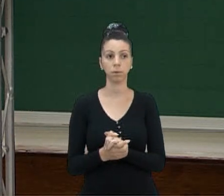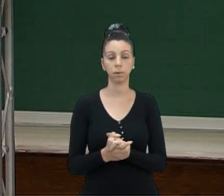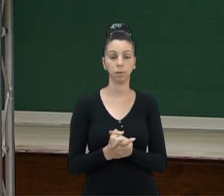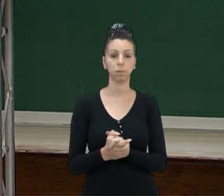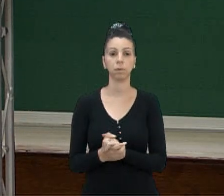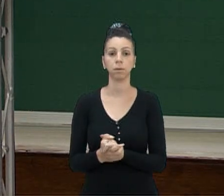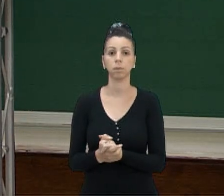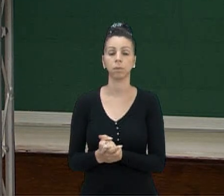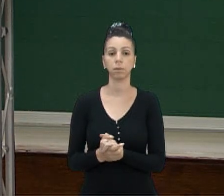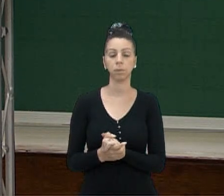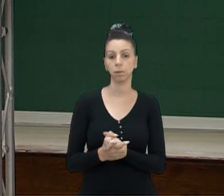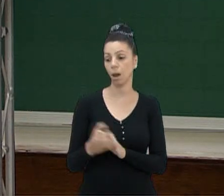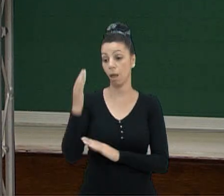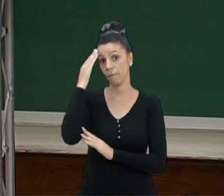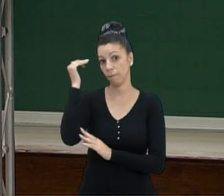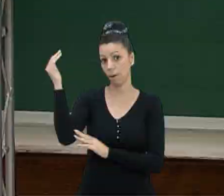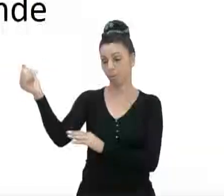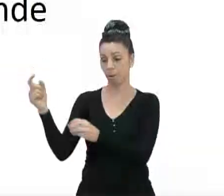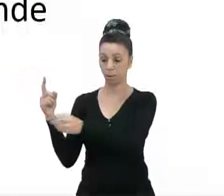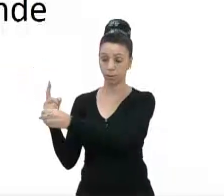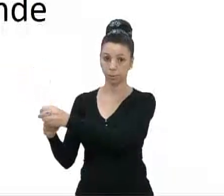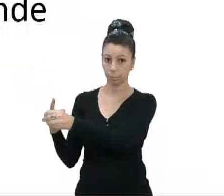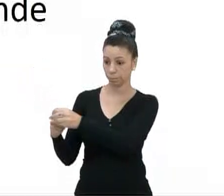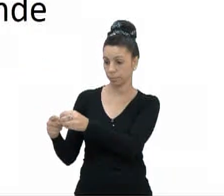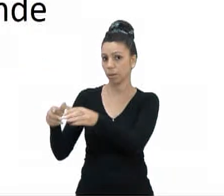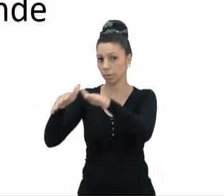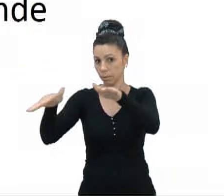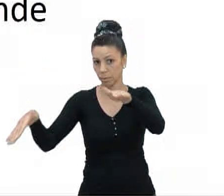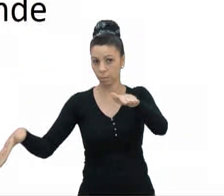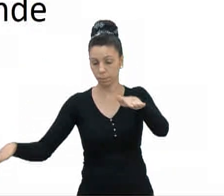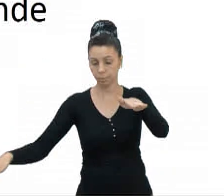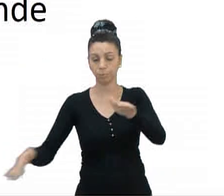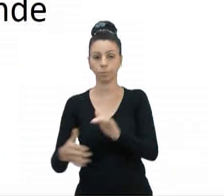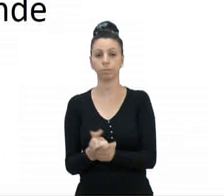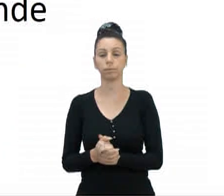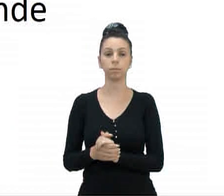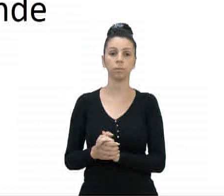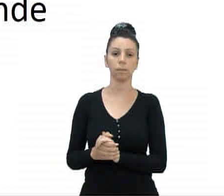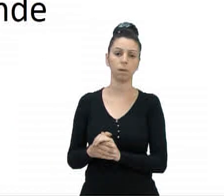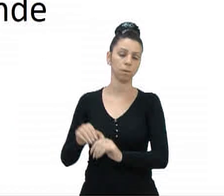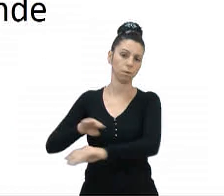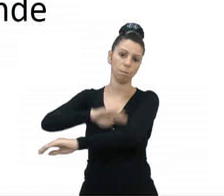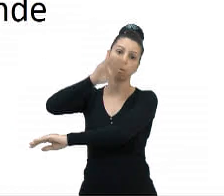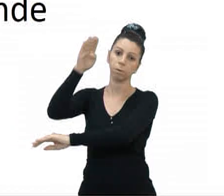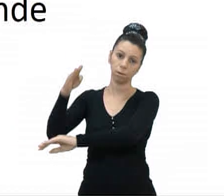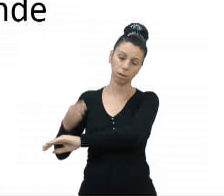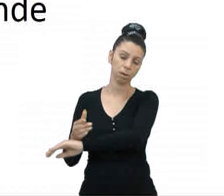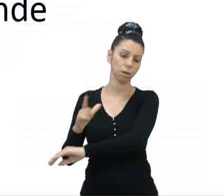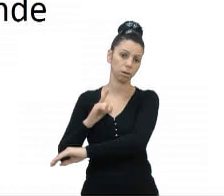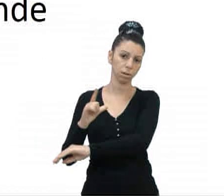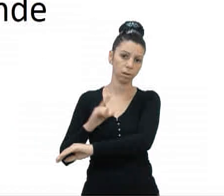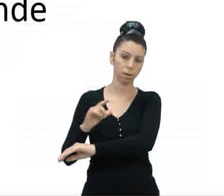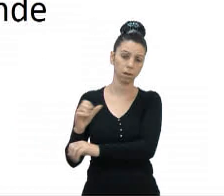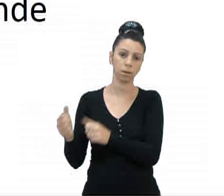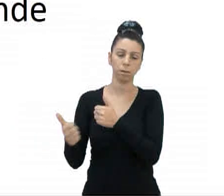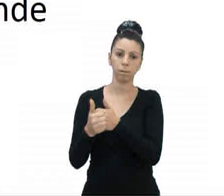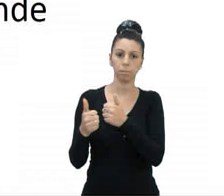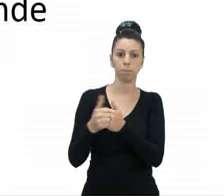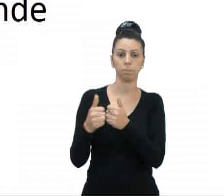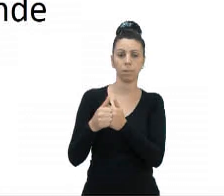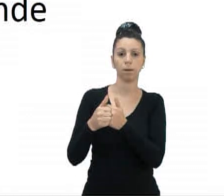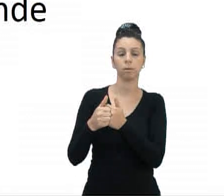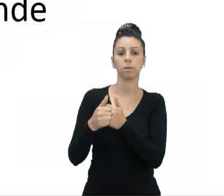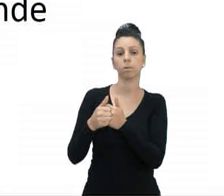seus diques e poldres. Em áreas de clima de alta montanha ou próximas às regiões polares, há o que a gente chama de